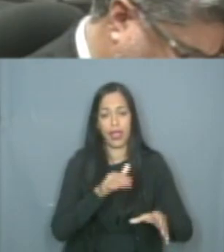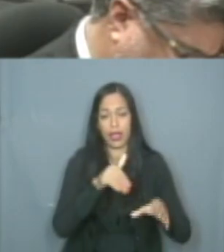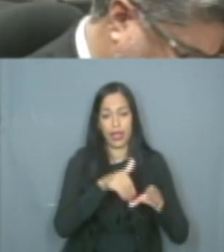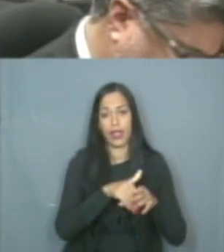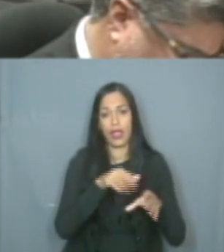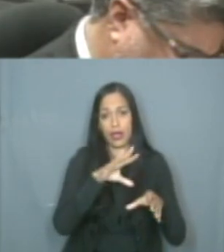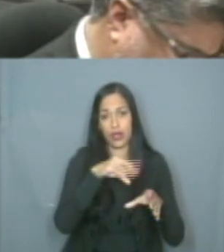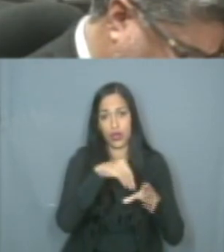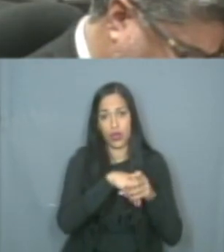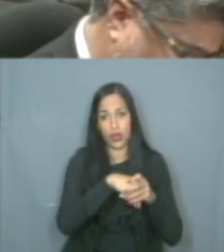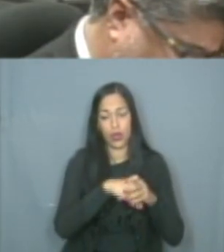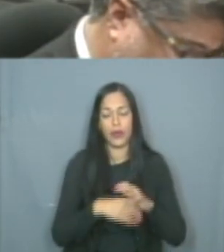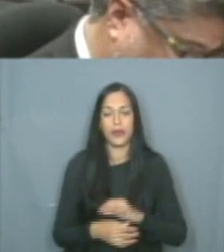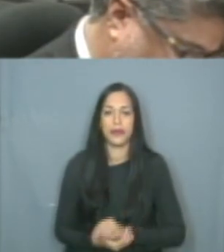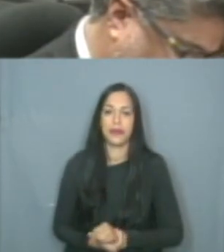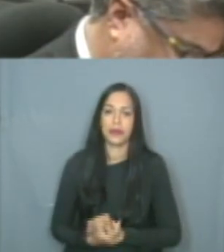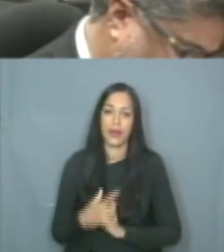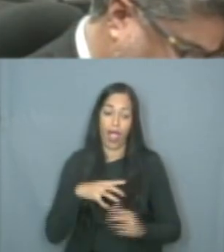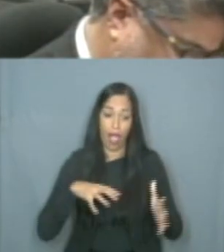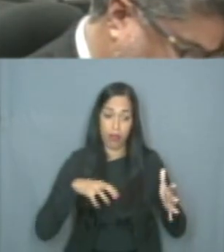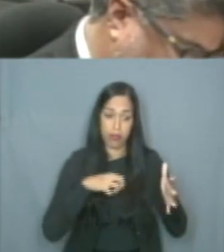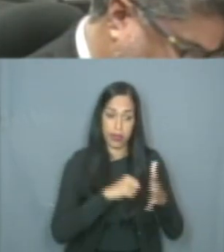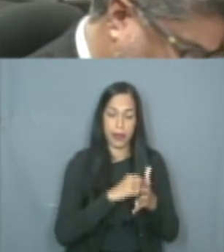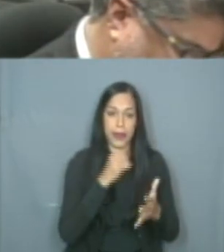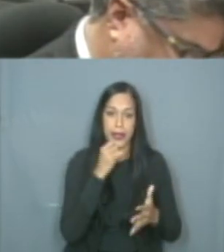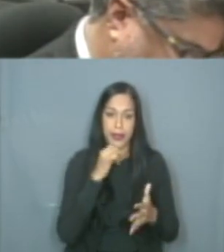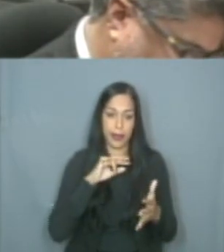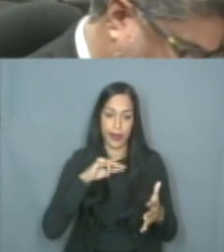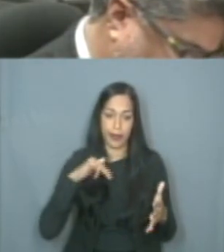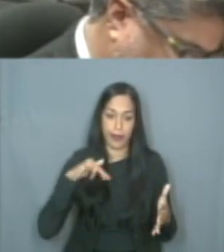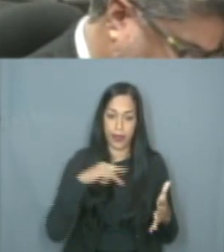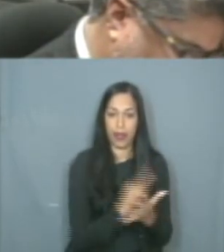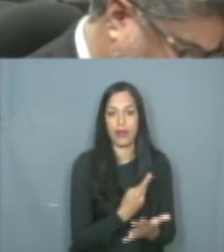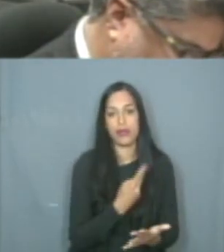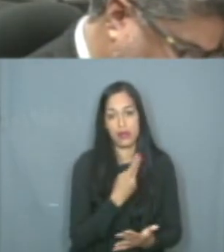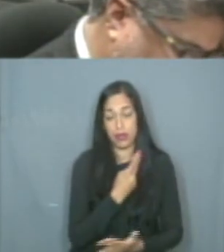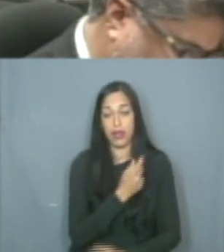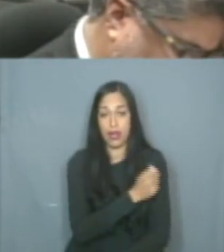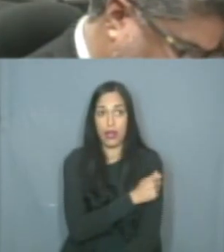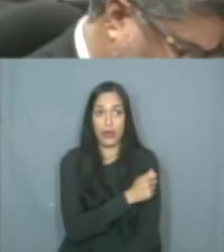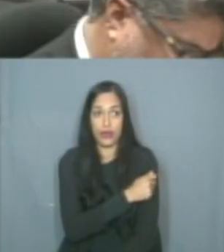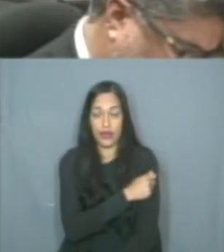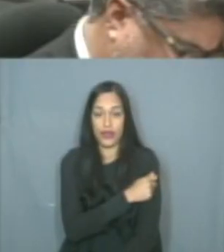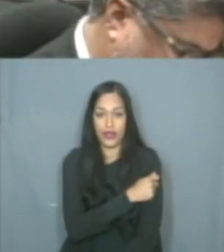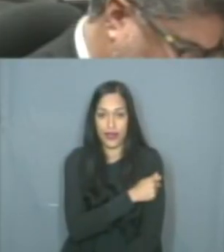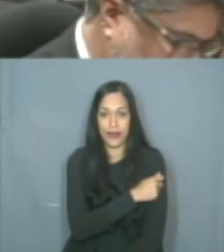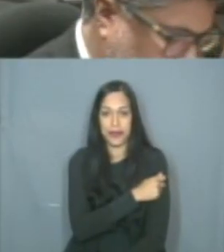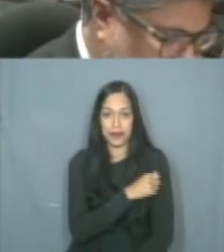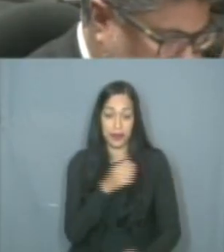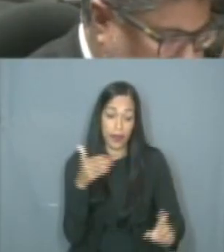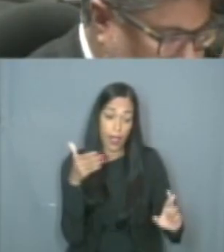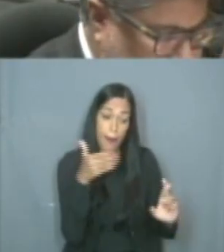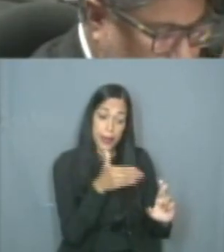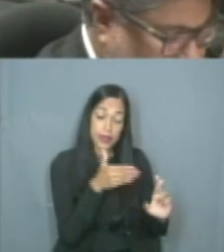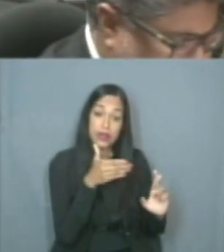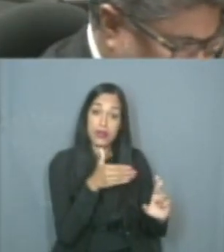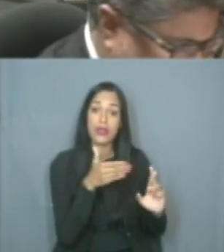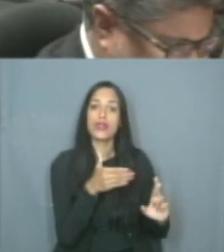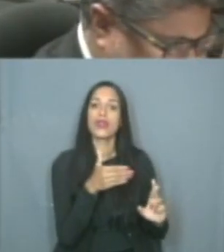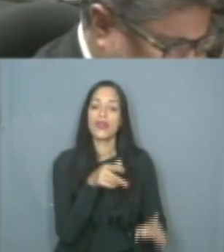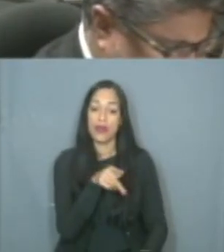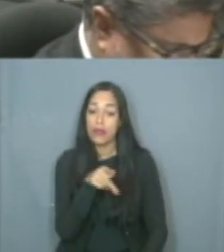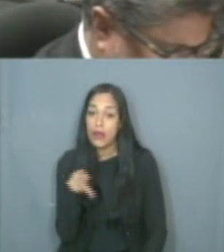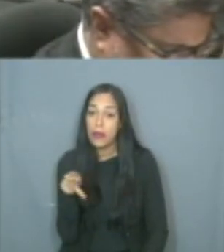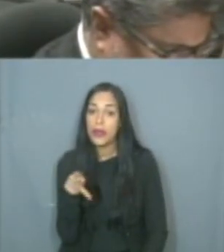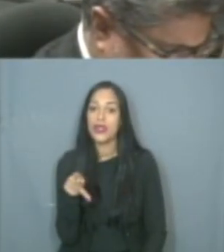poderia ocasionar acidente nos alunos da rede municipal. Então é muito representativo que a